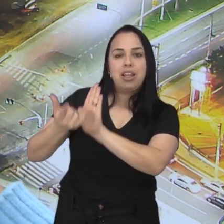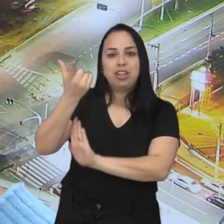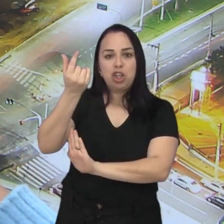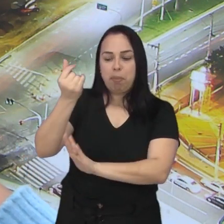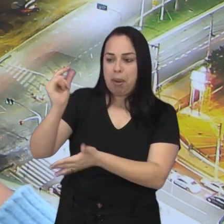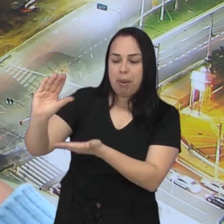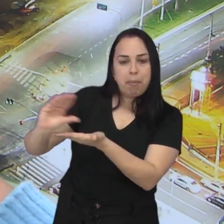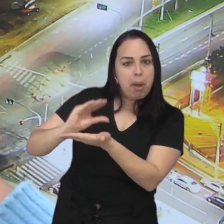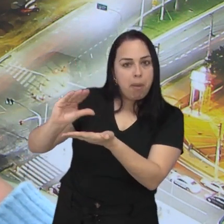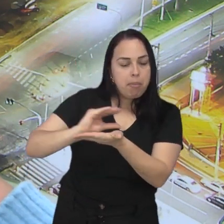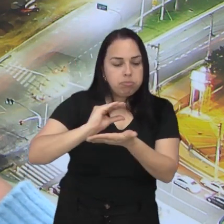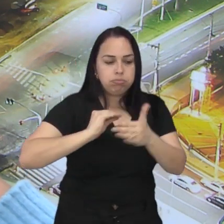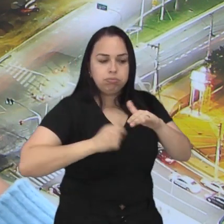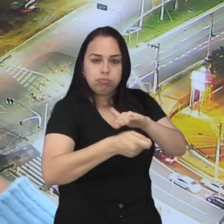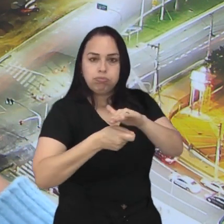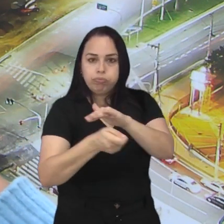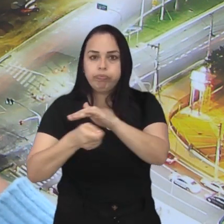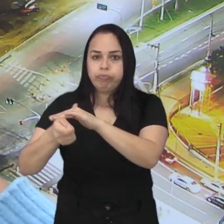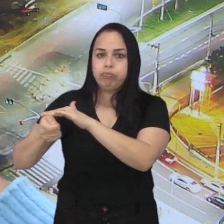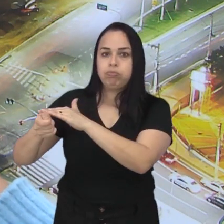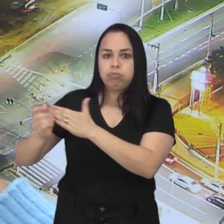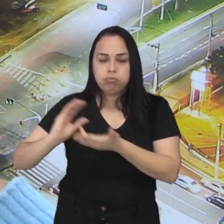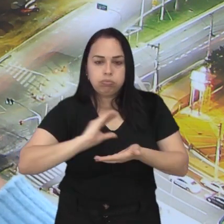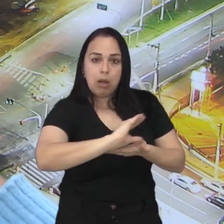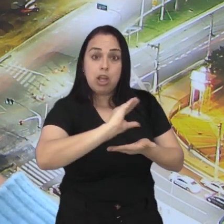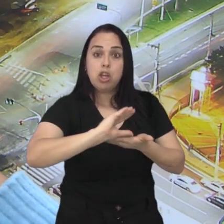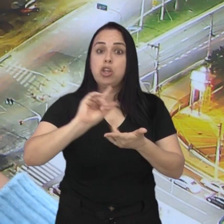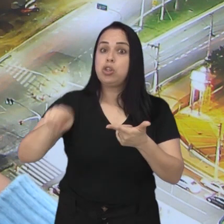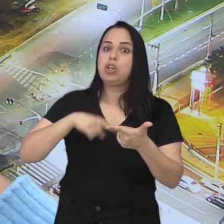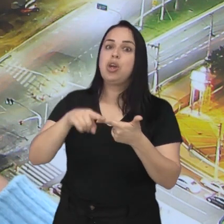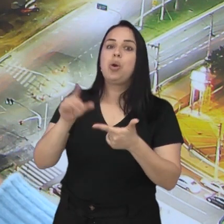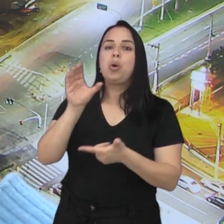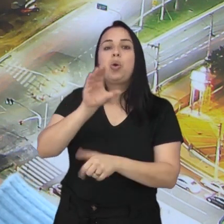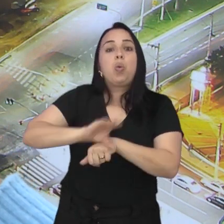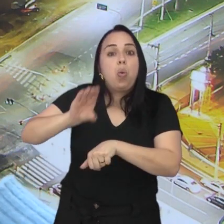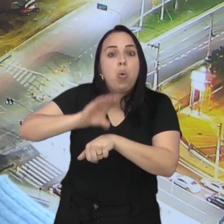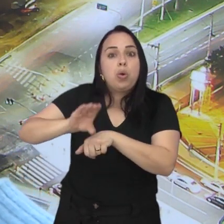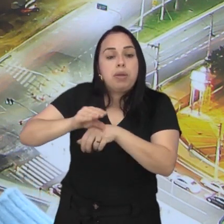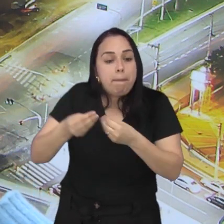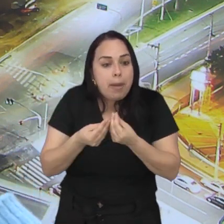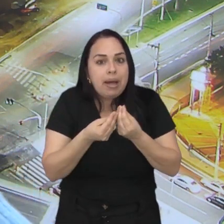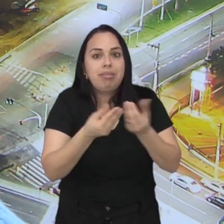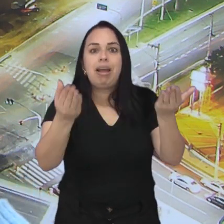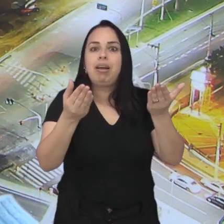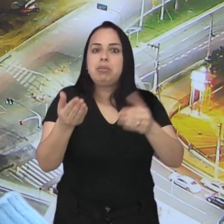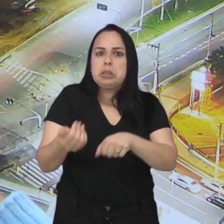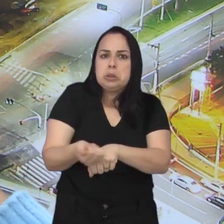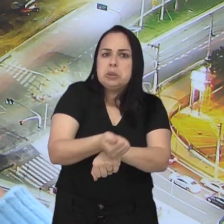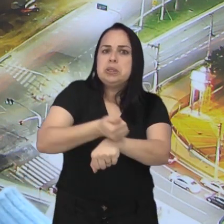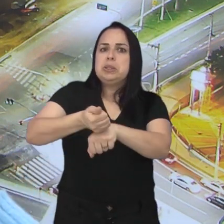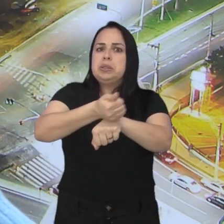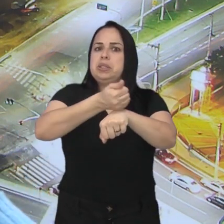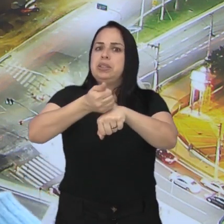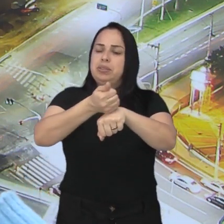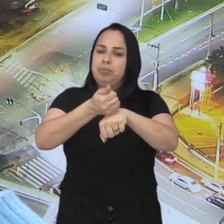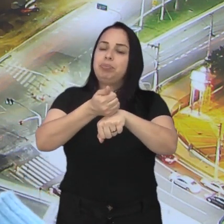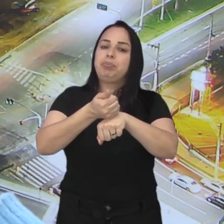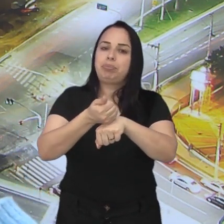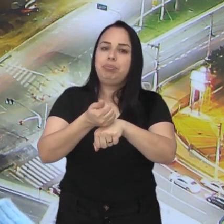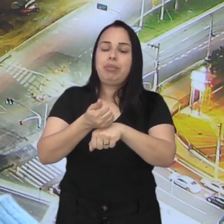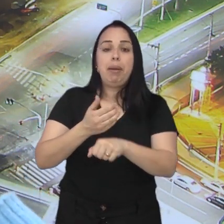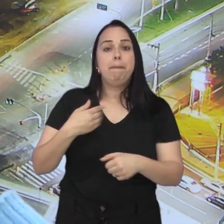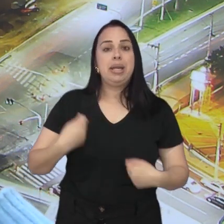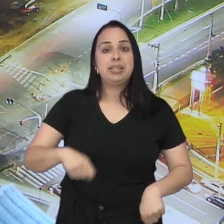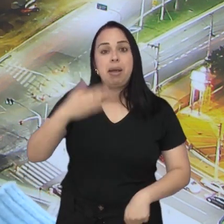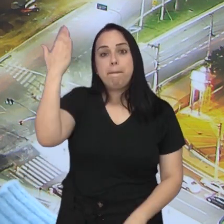de financiamento, investimentos, de cursos, até para trazer qualificação do próprio Ministério do Turismo. A